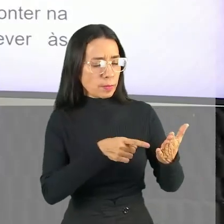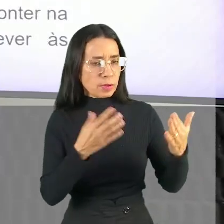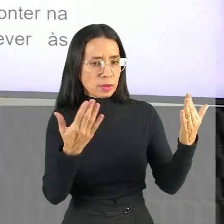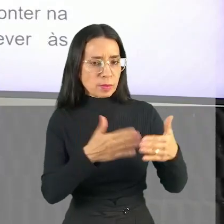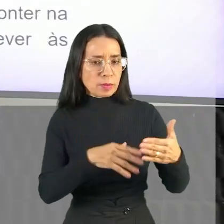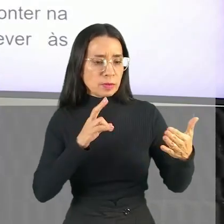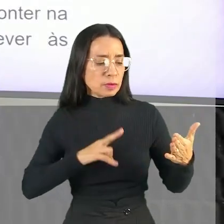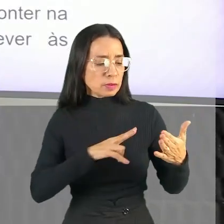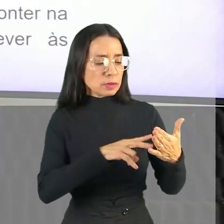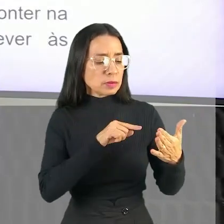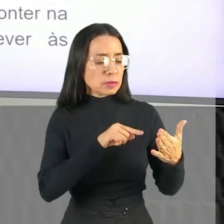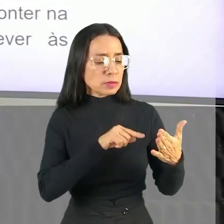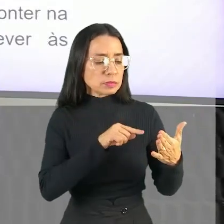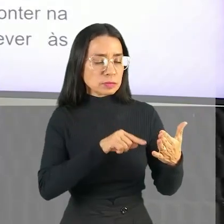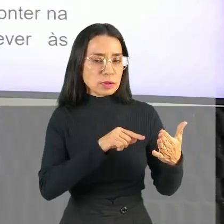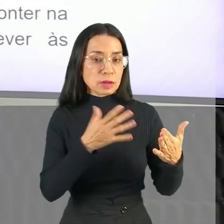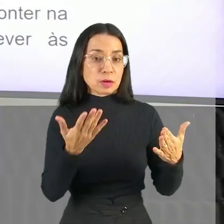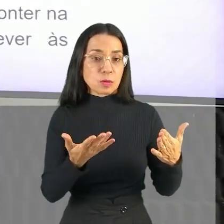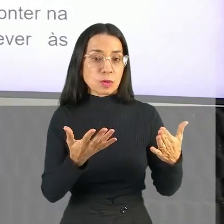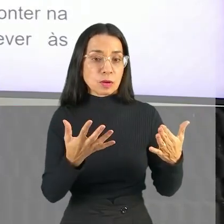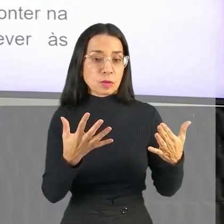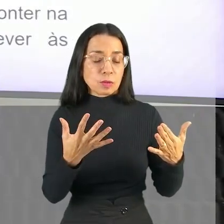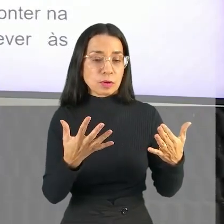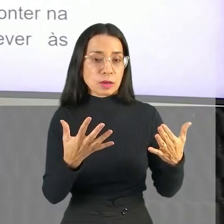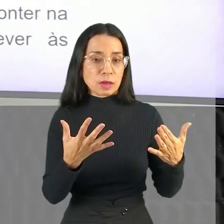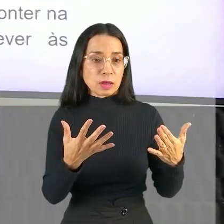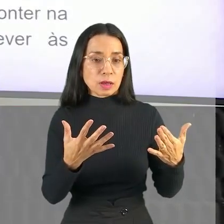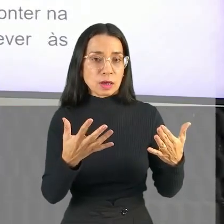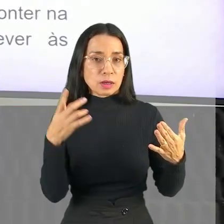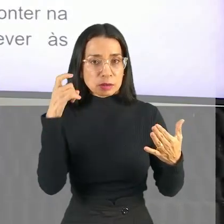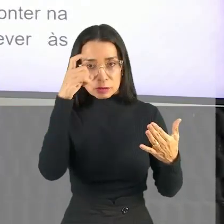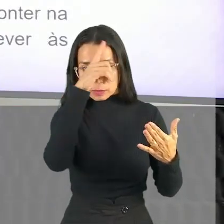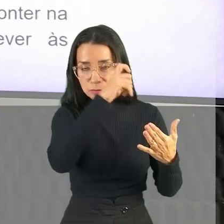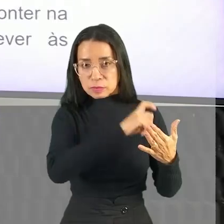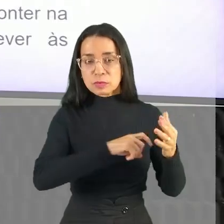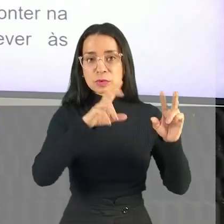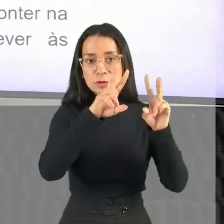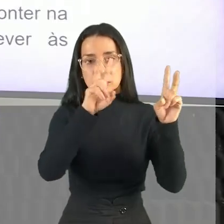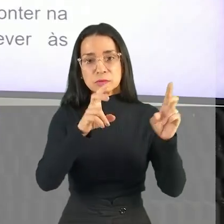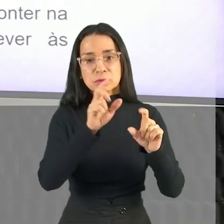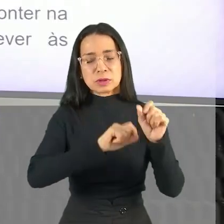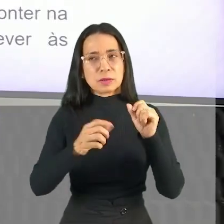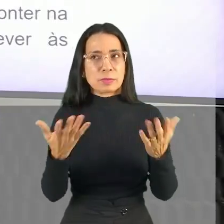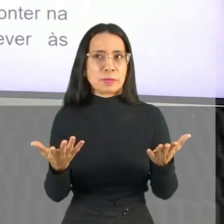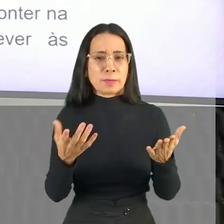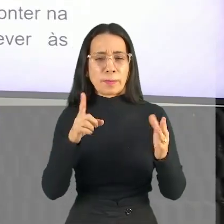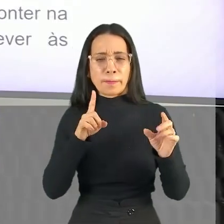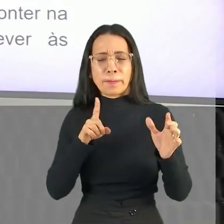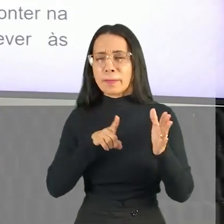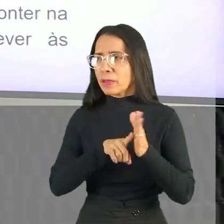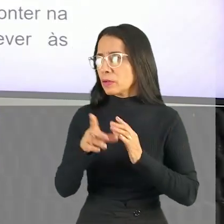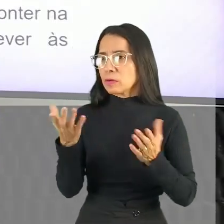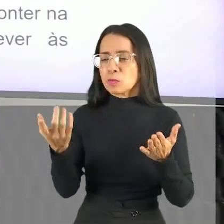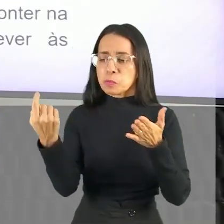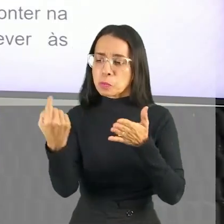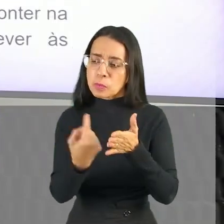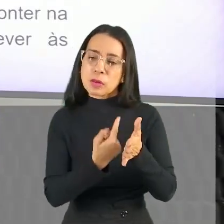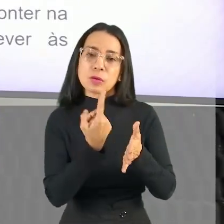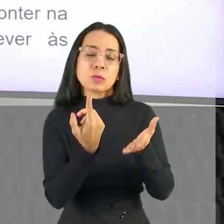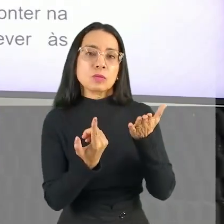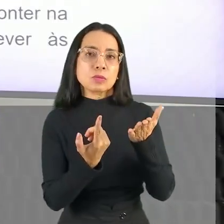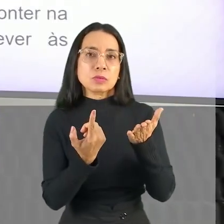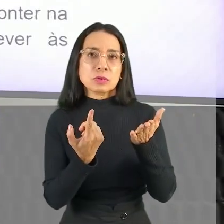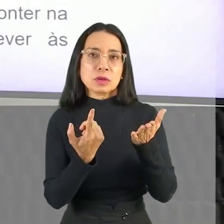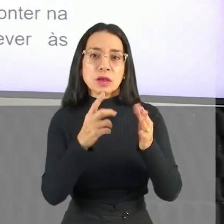olhar qual é o grau de complexidade desse tema. Esse é um tema difícil? É um tema fácil? É um